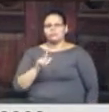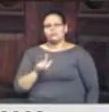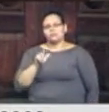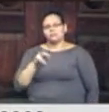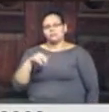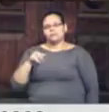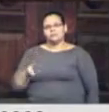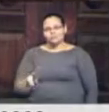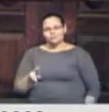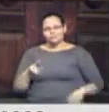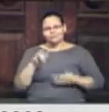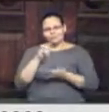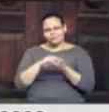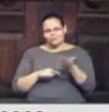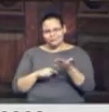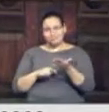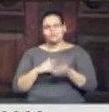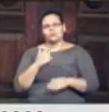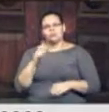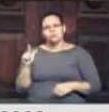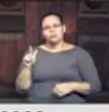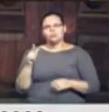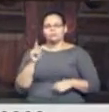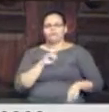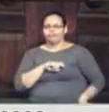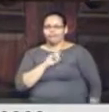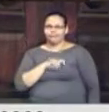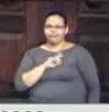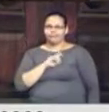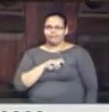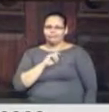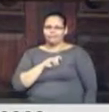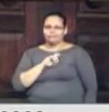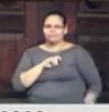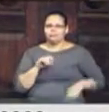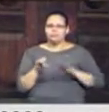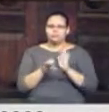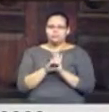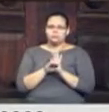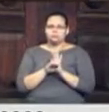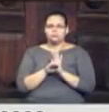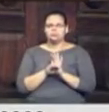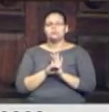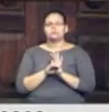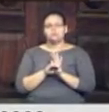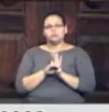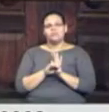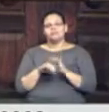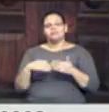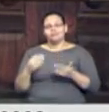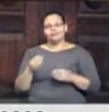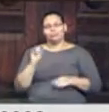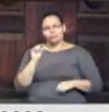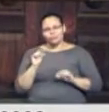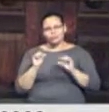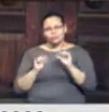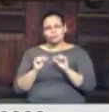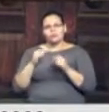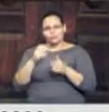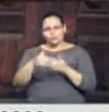fora da pauta, seria uma outra maldade inconstitucional. Então, você vê que, pouco a pouco, esse pacote